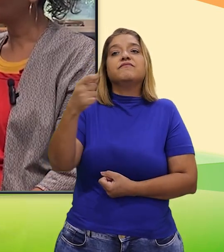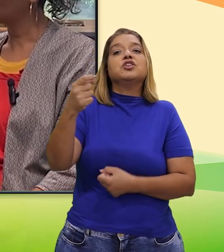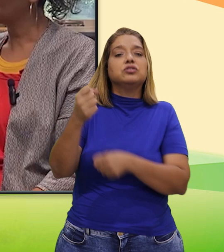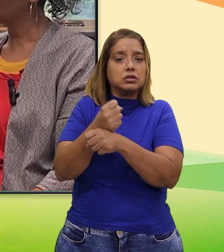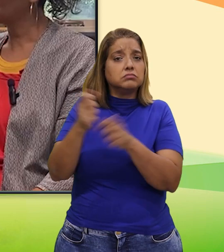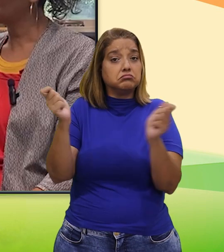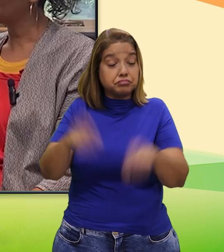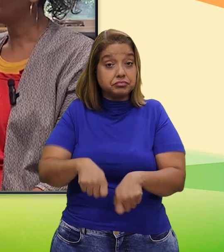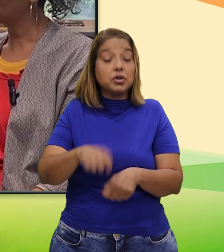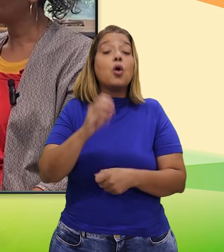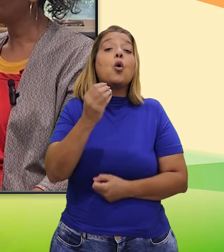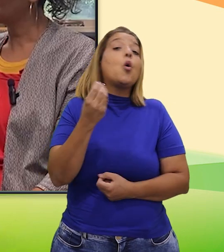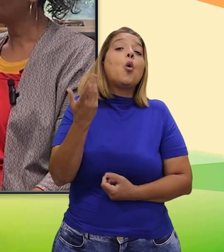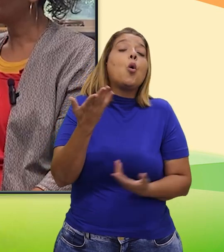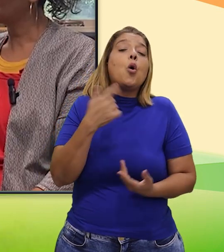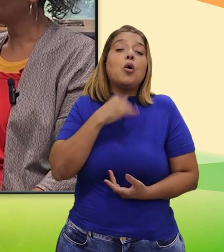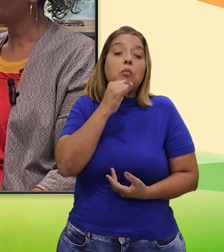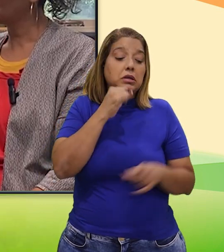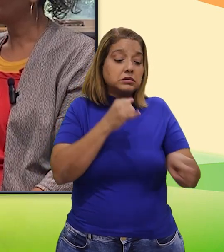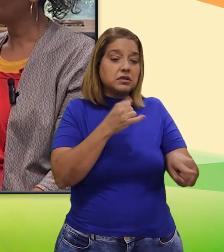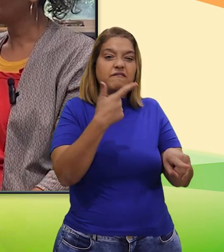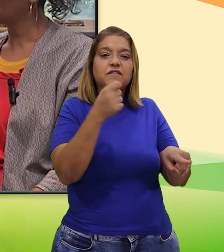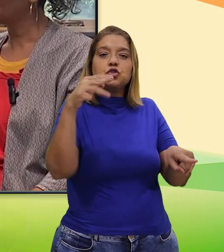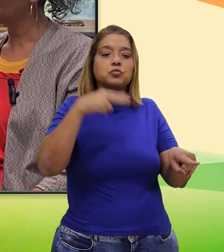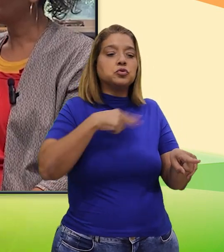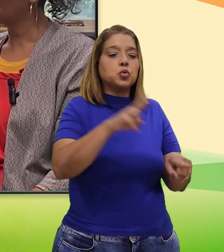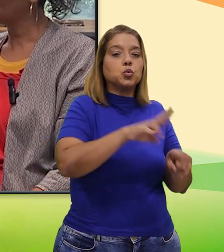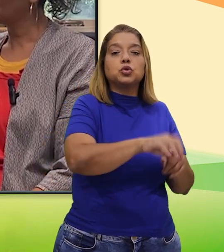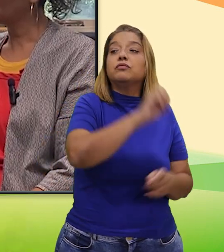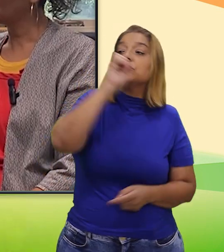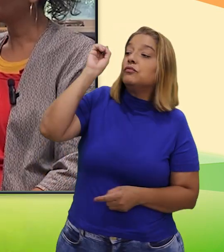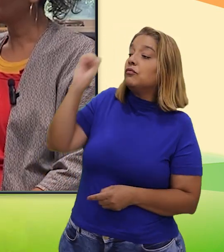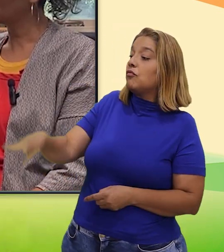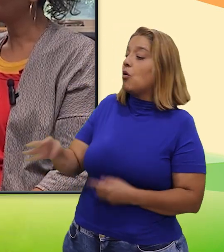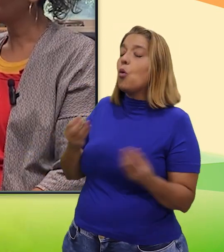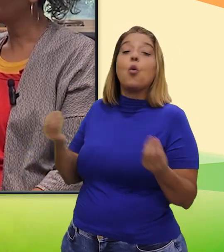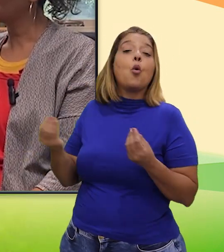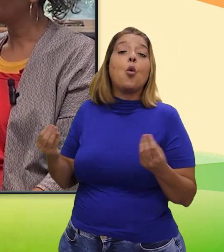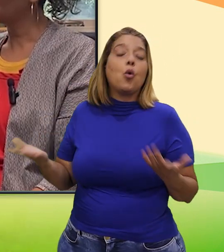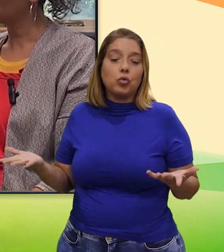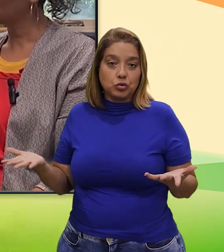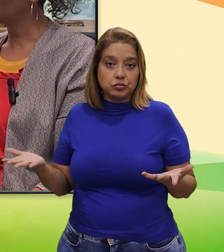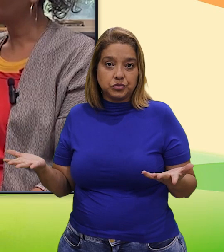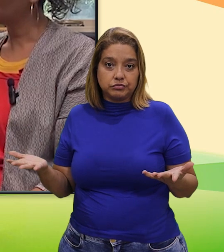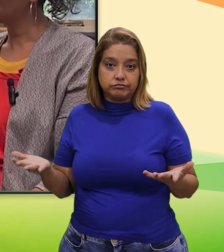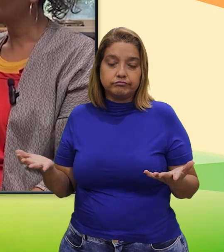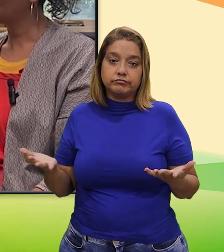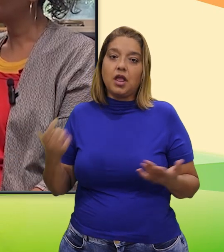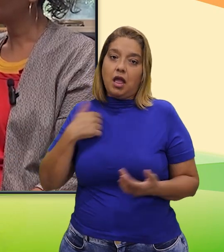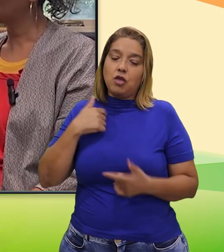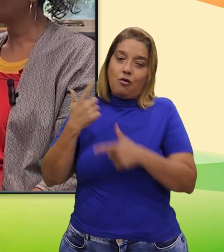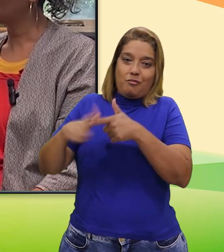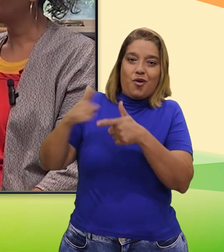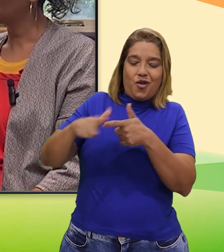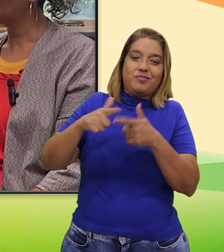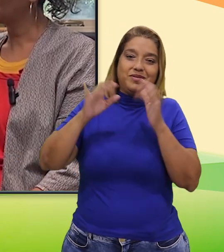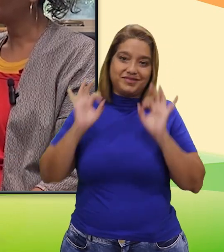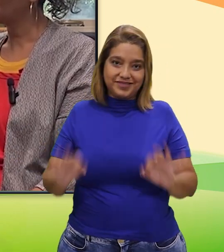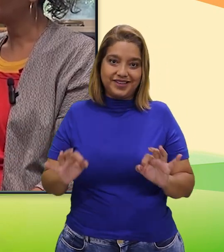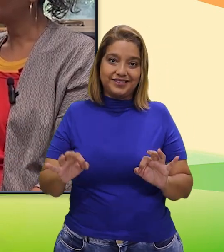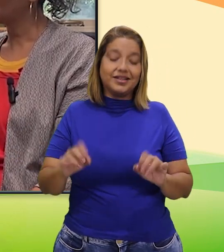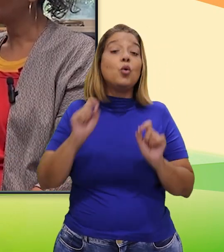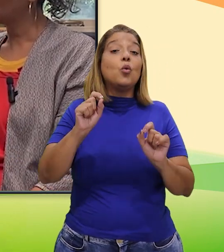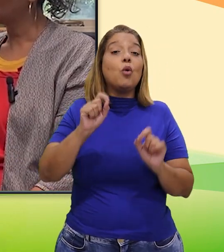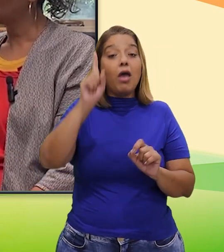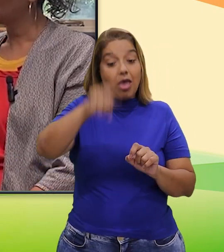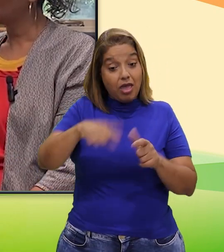anos. Como que eu jogo isso depois de usar durante 20 minutos? Como que eu descarto isso depois de 20 minutos? Então aí eu criei